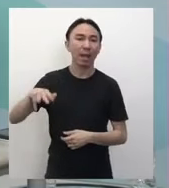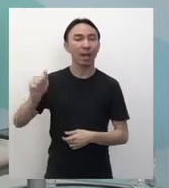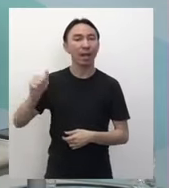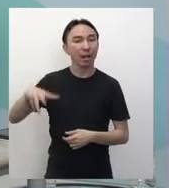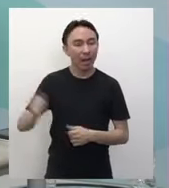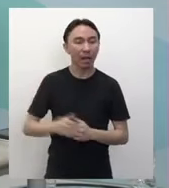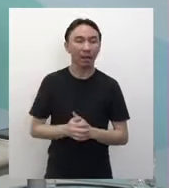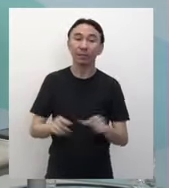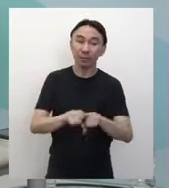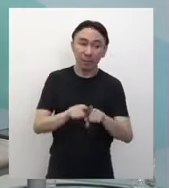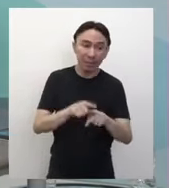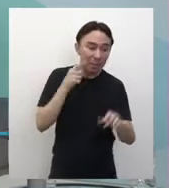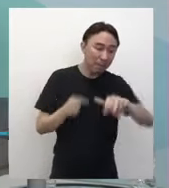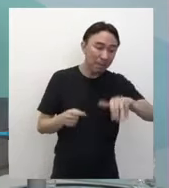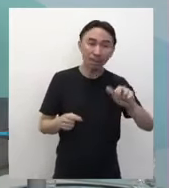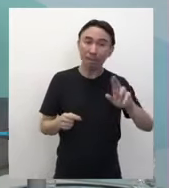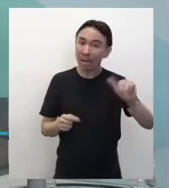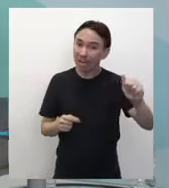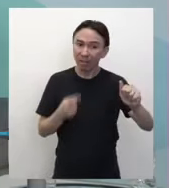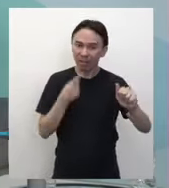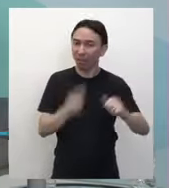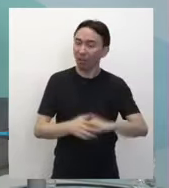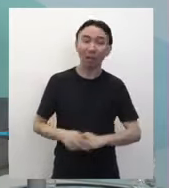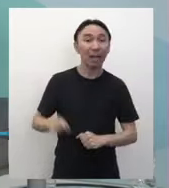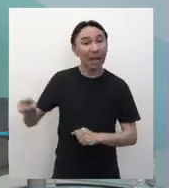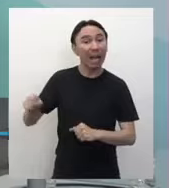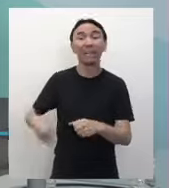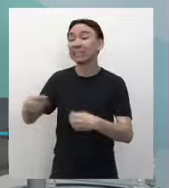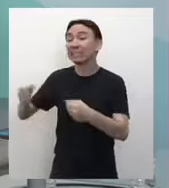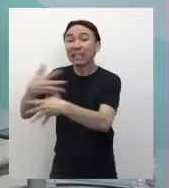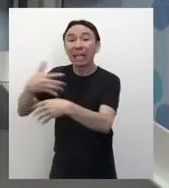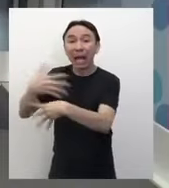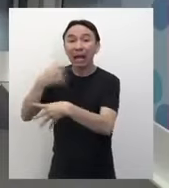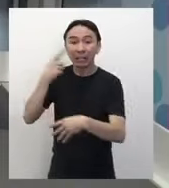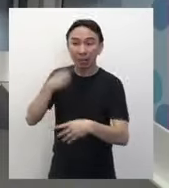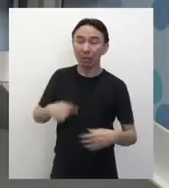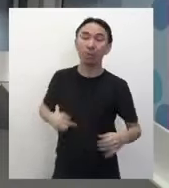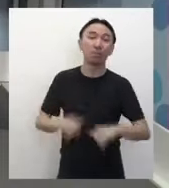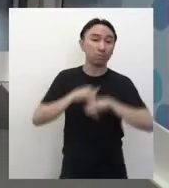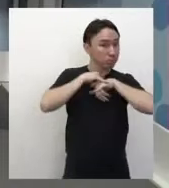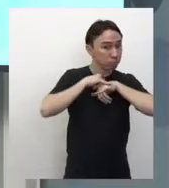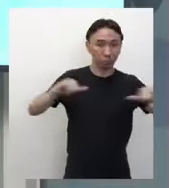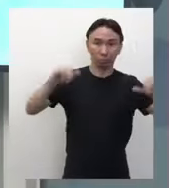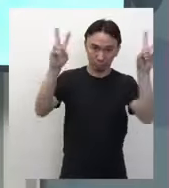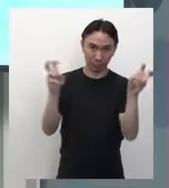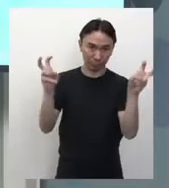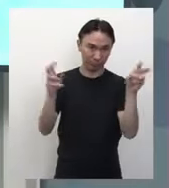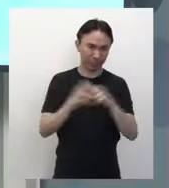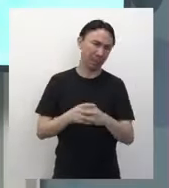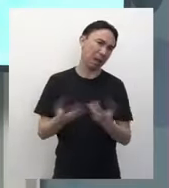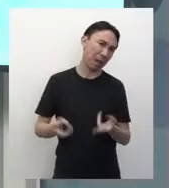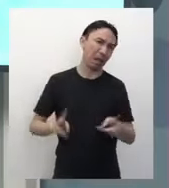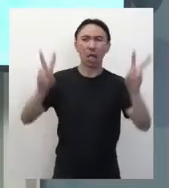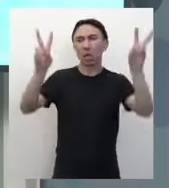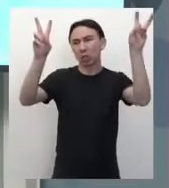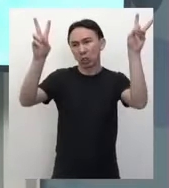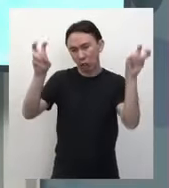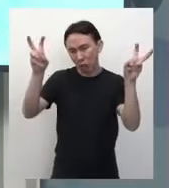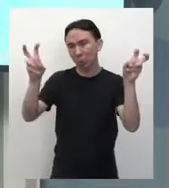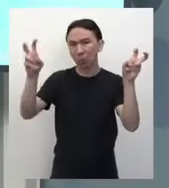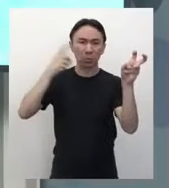da cidade. Legal. Então, a manchete, pessoal, ela é o título, em destaque, pode ser de uma reportagem,